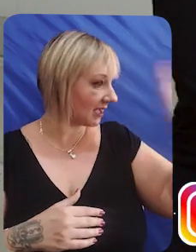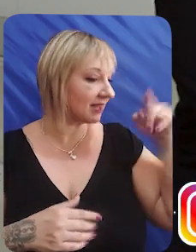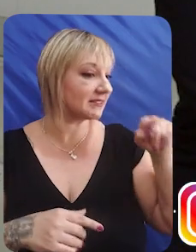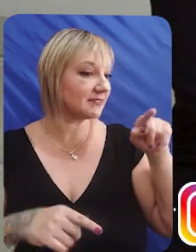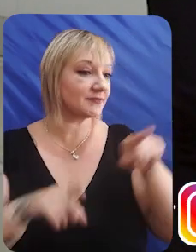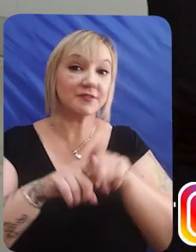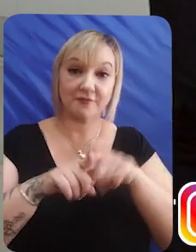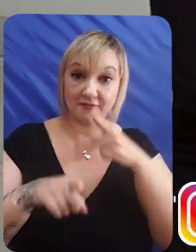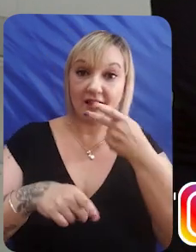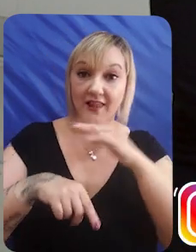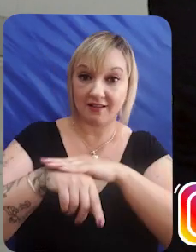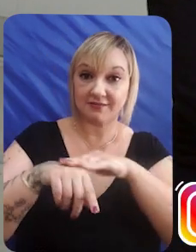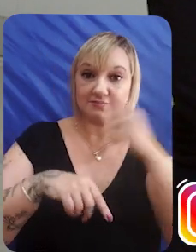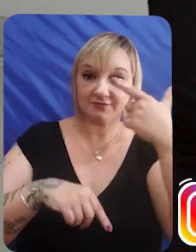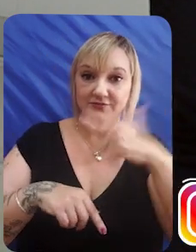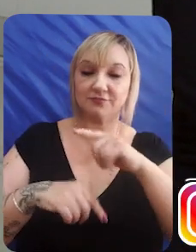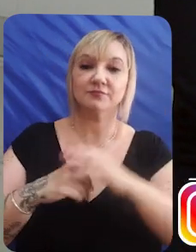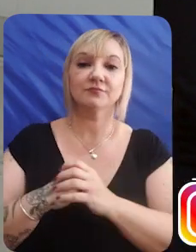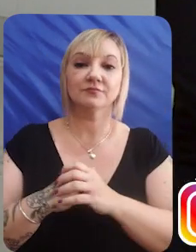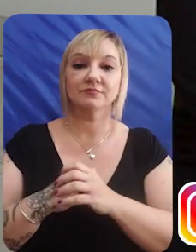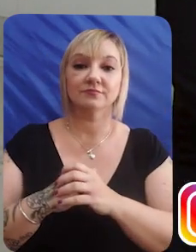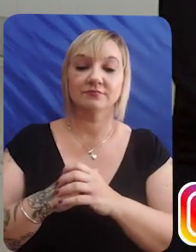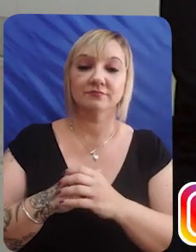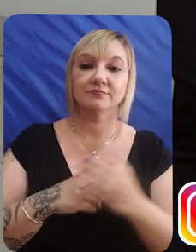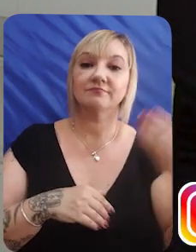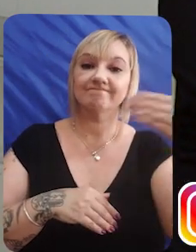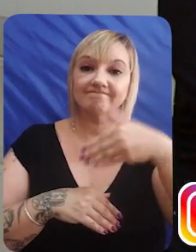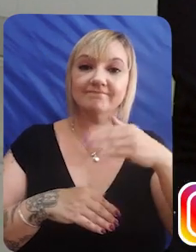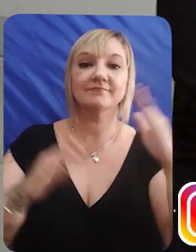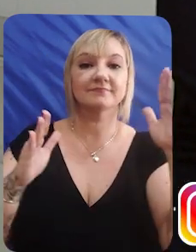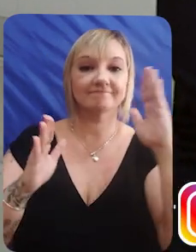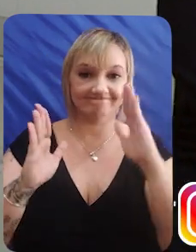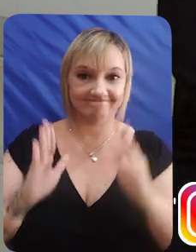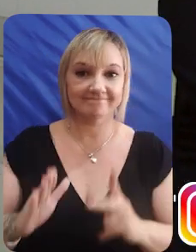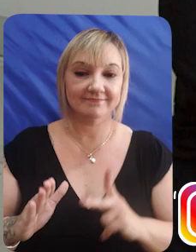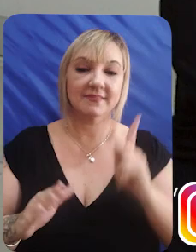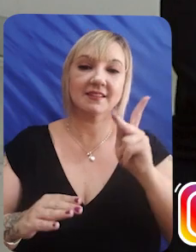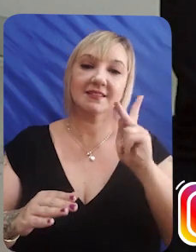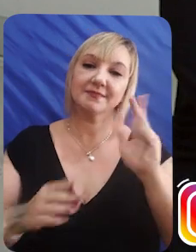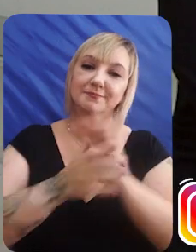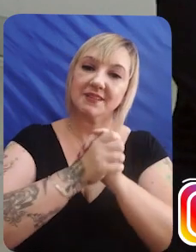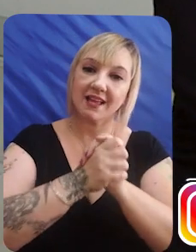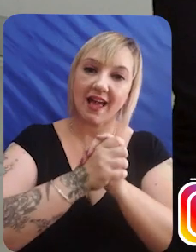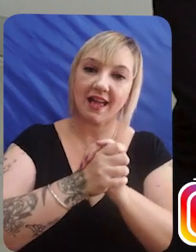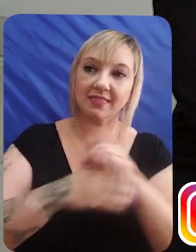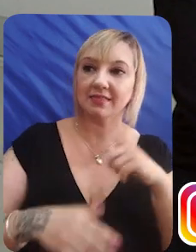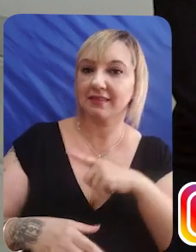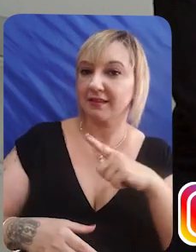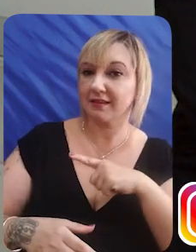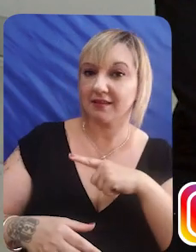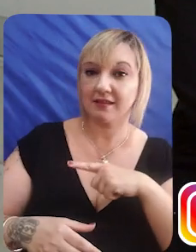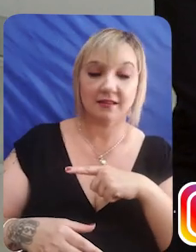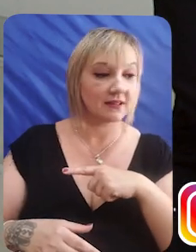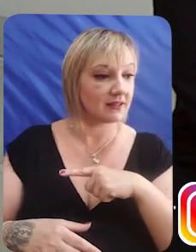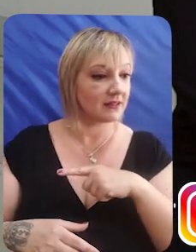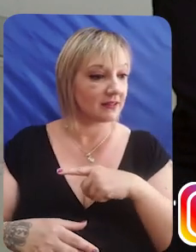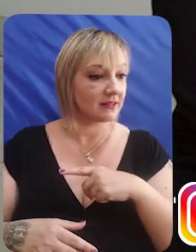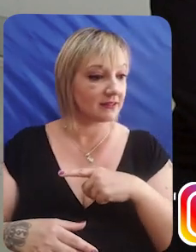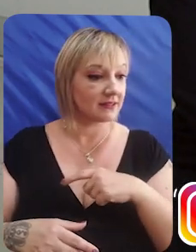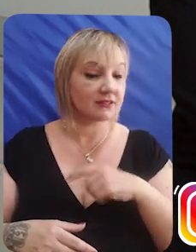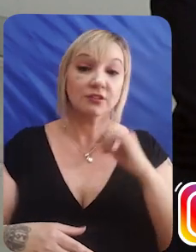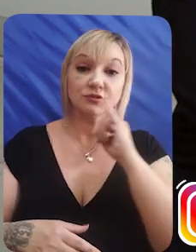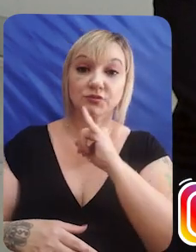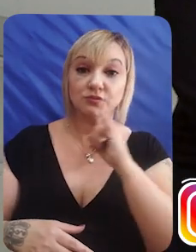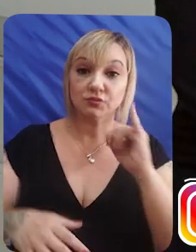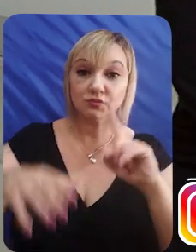viu? Vamos voltar a falar mais vezes, tá? Venha, volte sempre. A gente amou. Obrigada. E você nos ajude divulgando o Instituto da